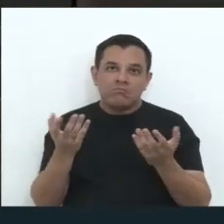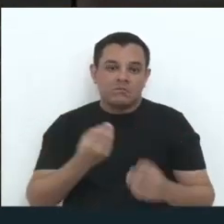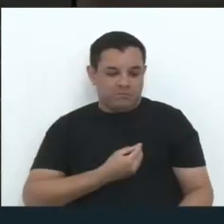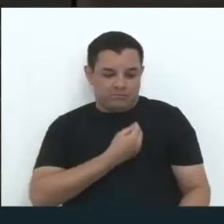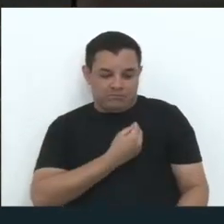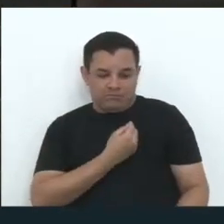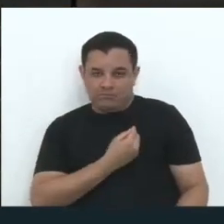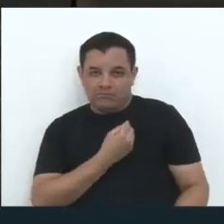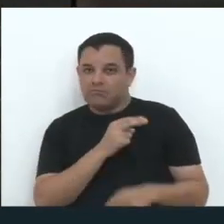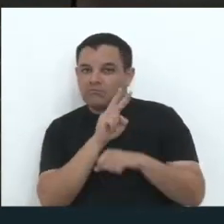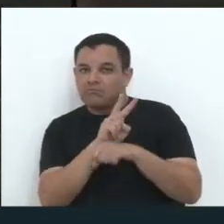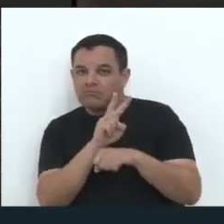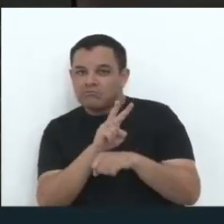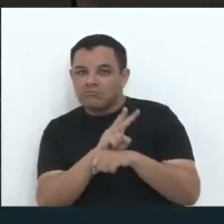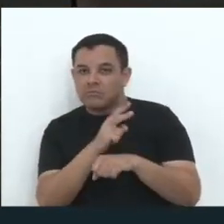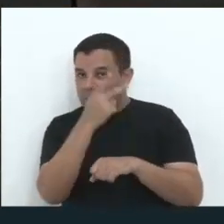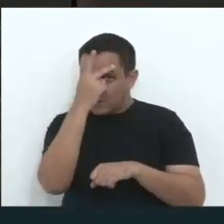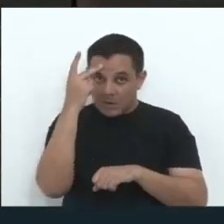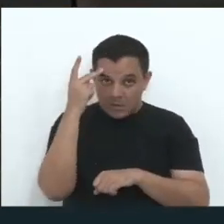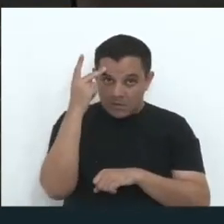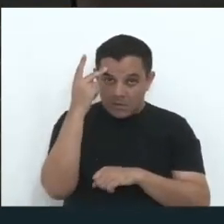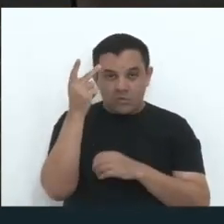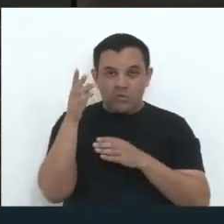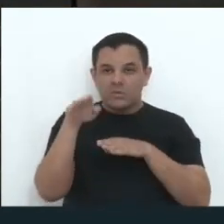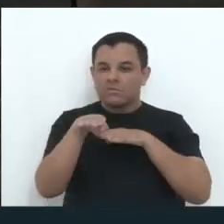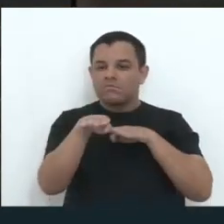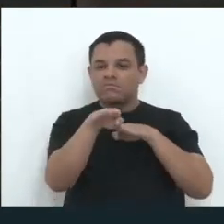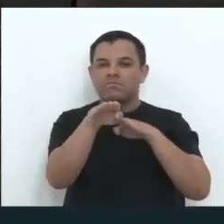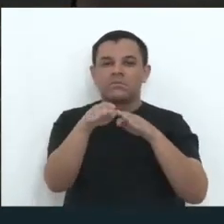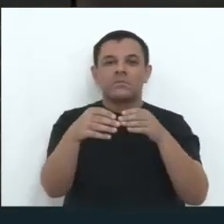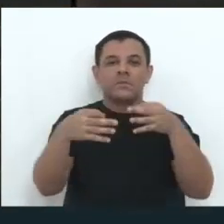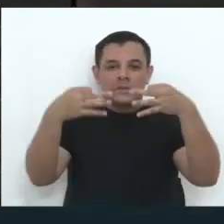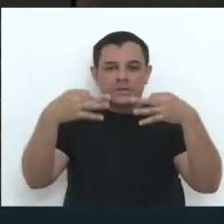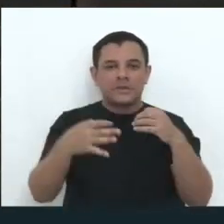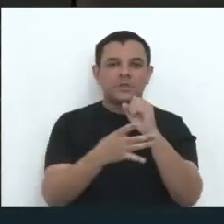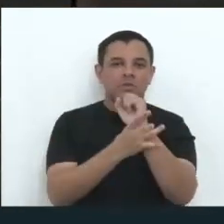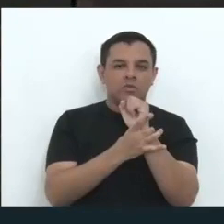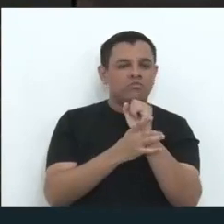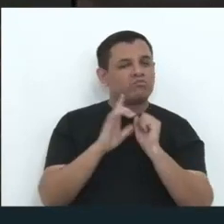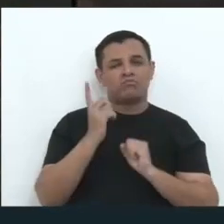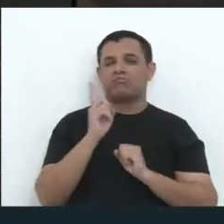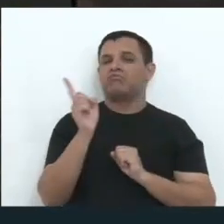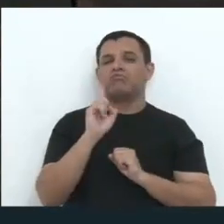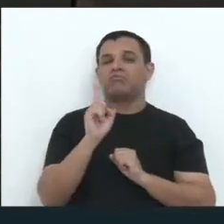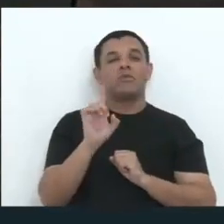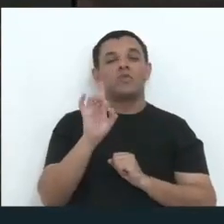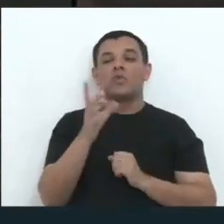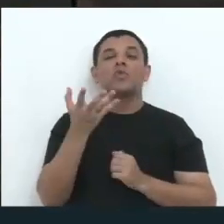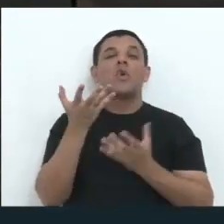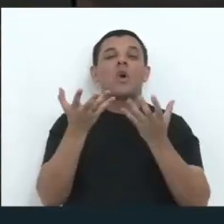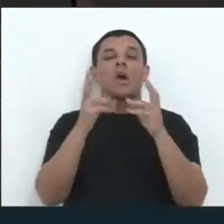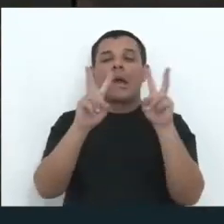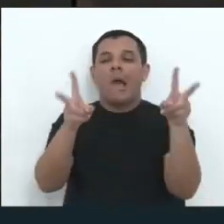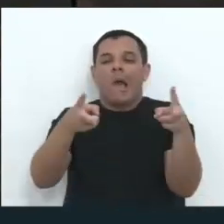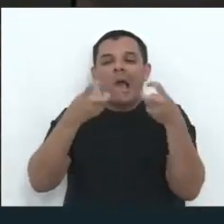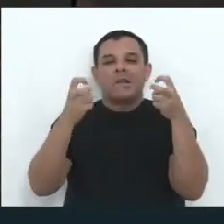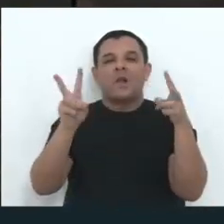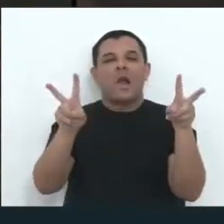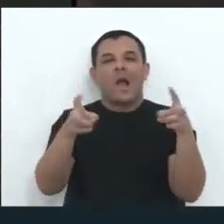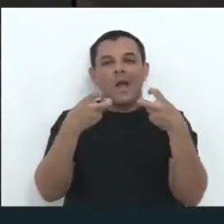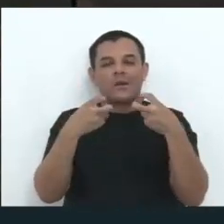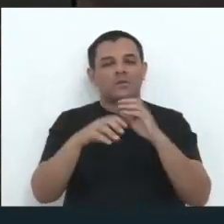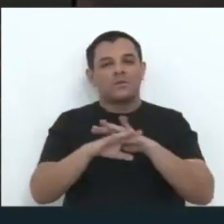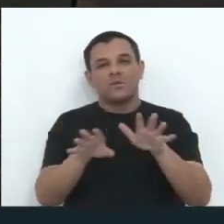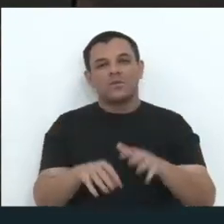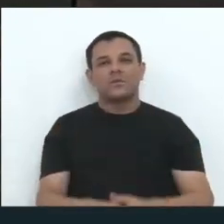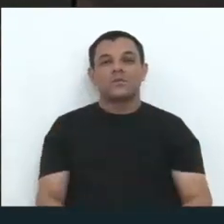das pessoas ou que a gente tenha um trânsito mais seguro. E sim com o intuito único e exclusivo de arrecadar, né? E